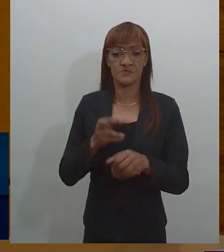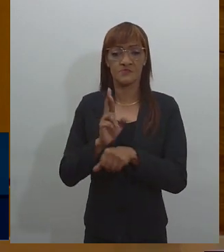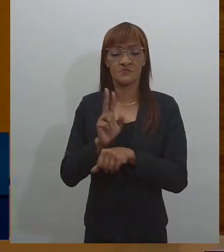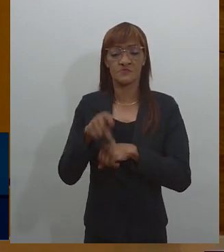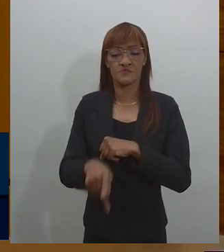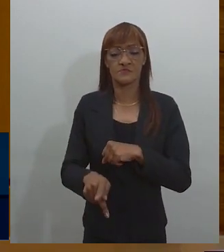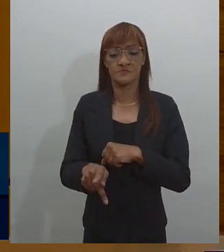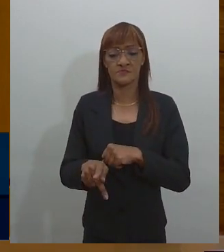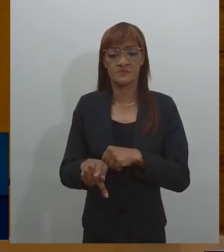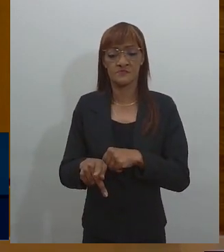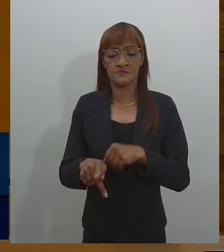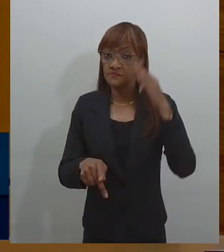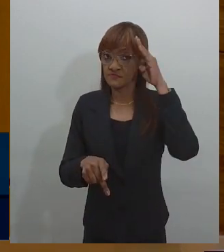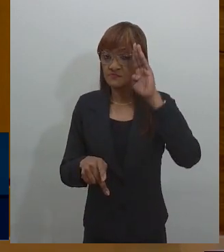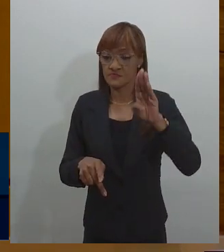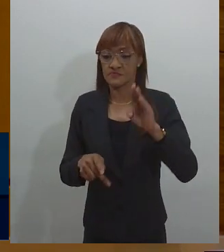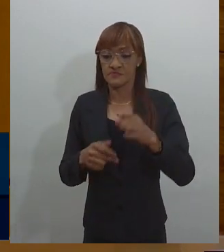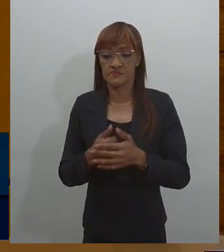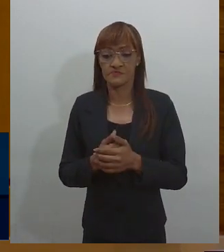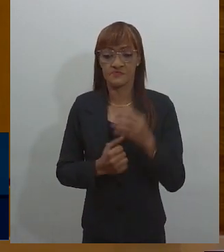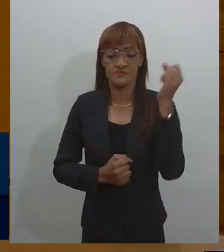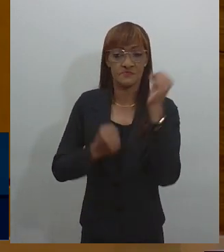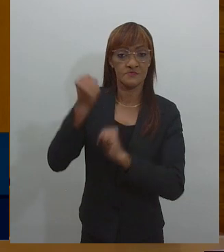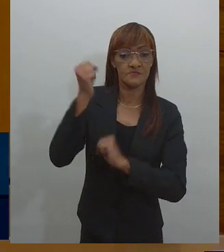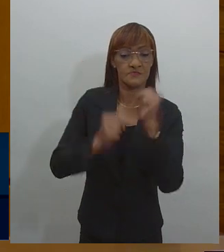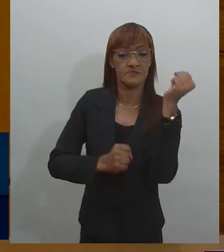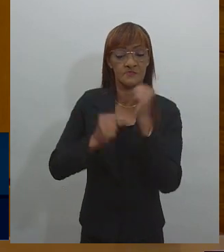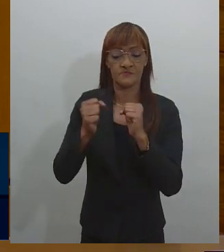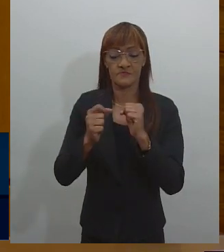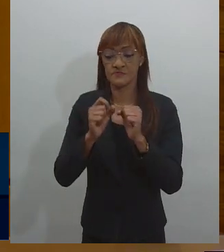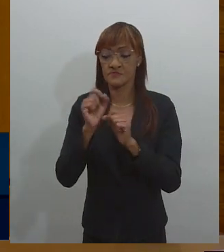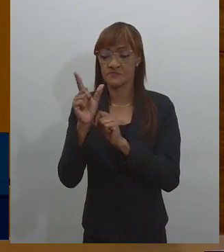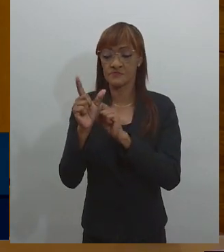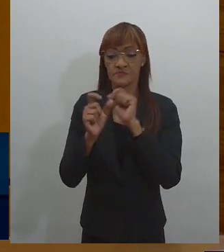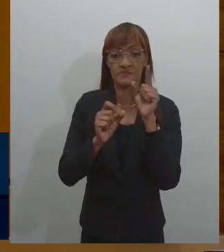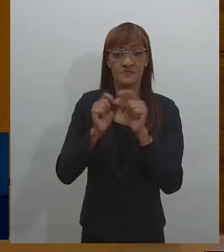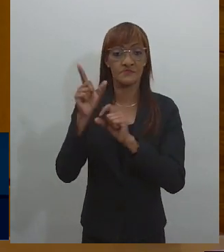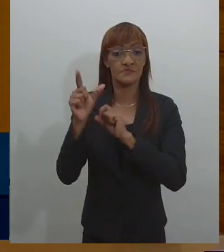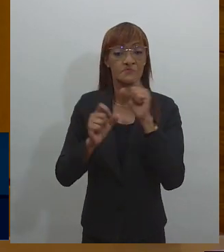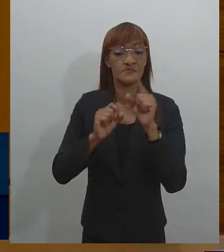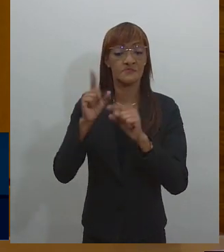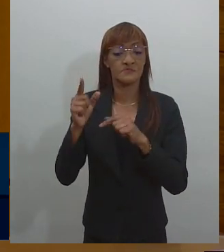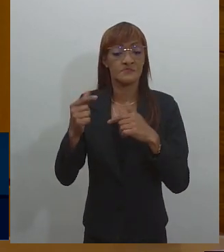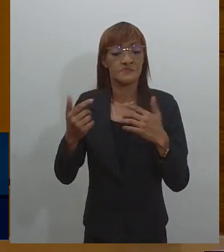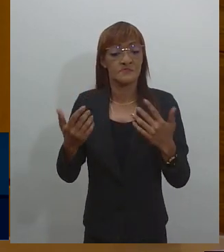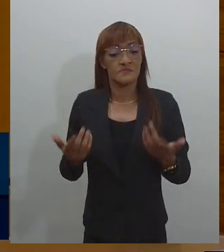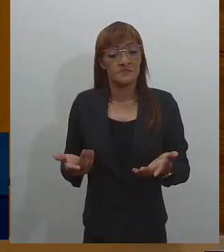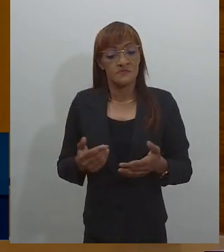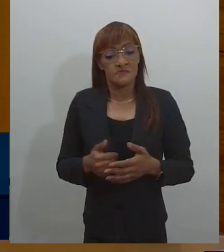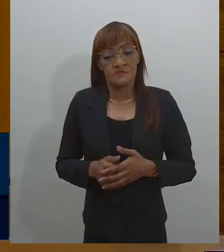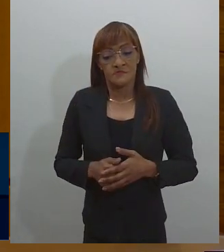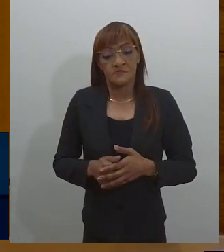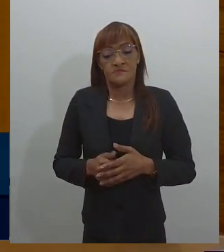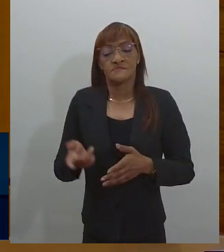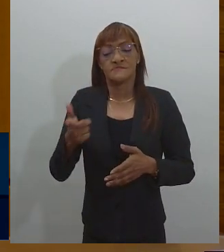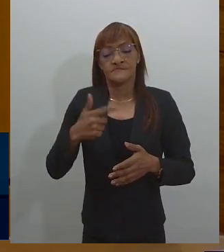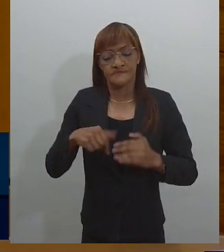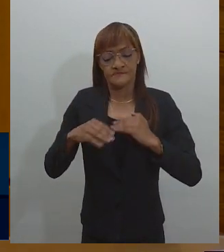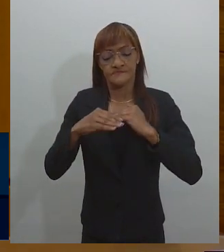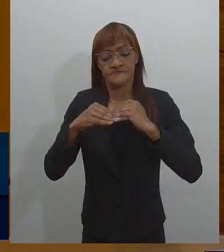da Estrela. Também acontece muito isso, de fazer o tapa-buraco e logo em seguida, mais uma